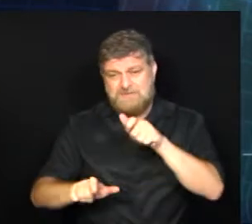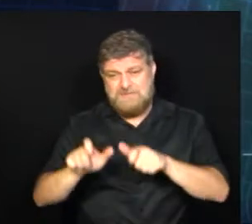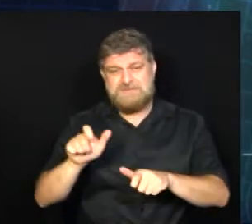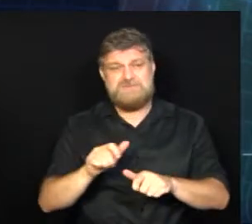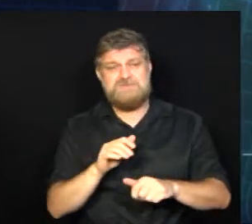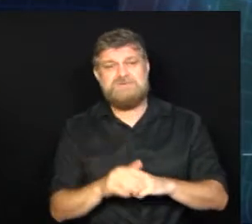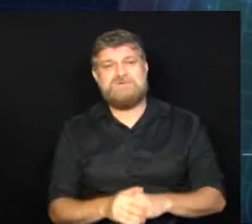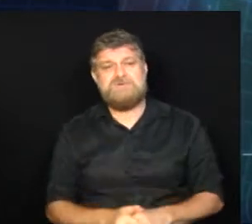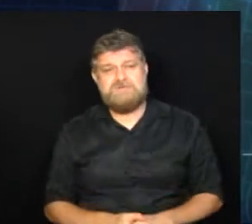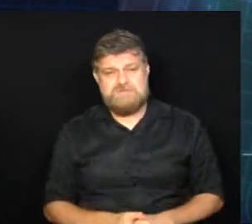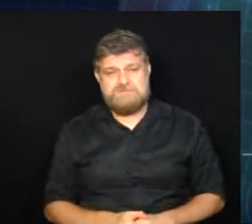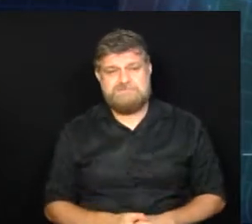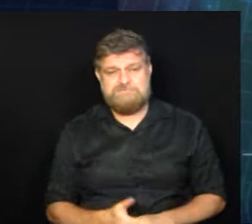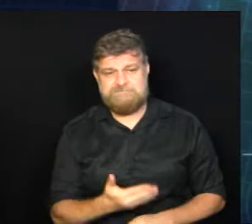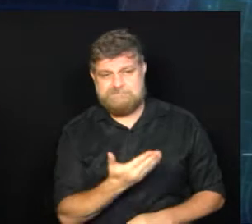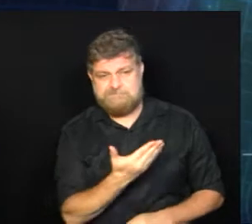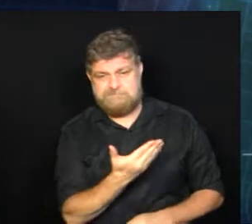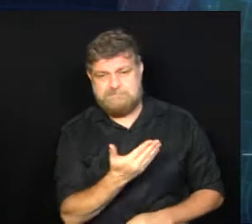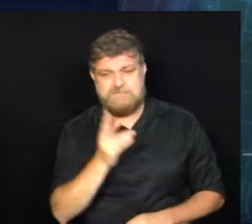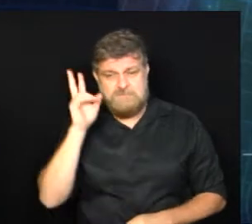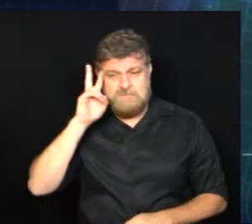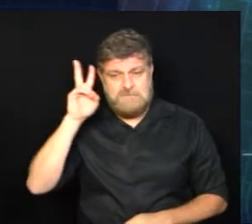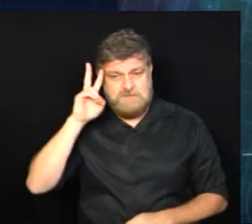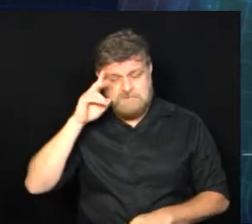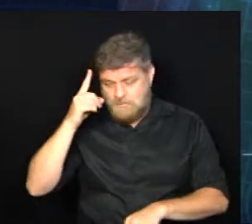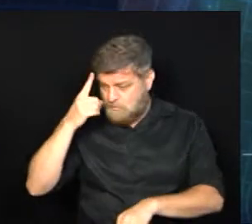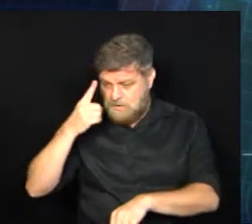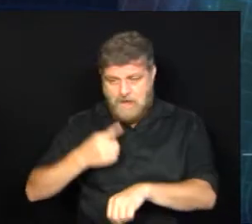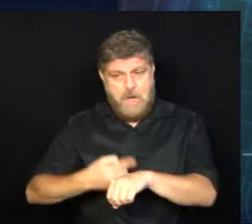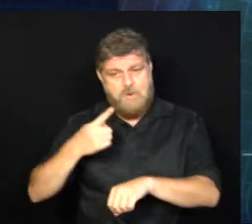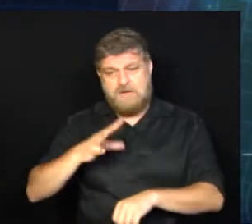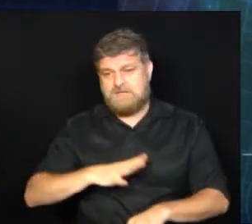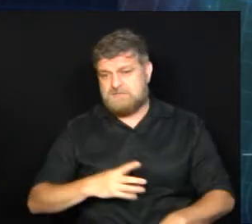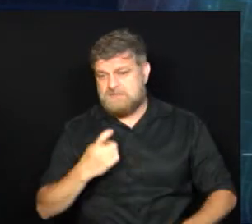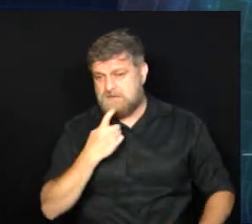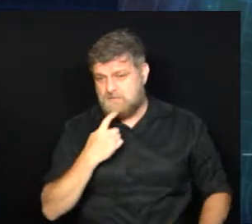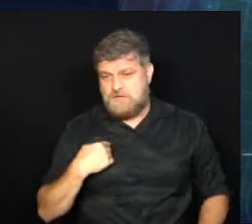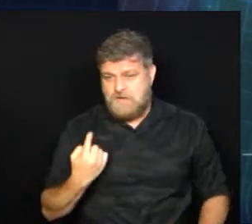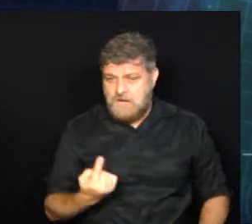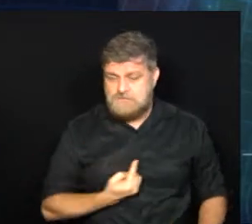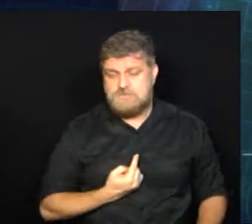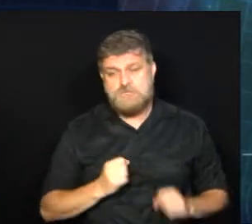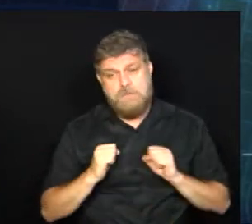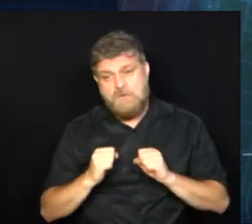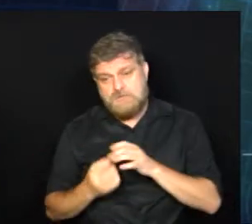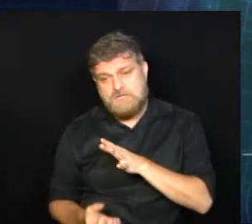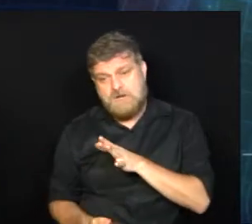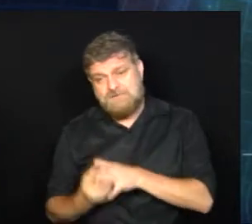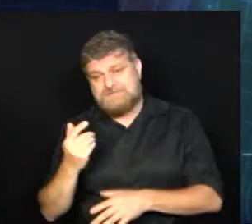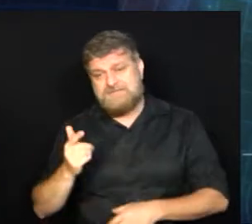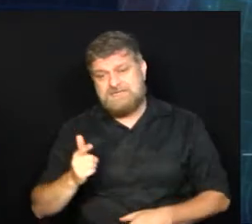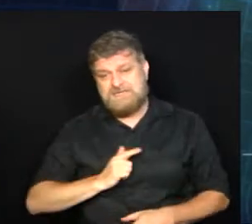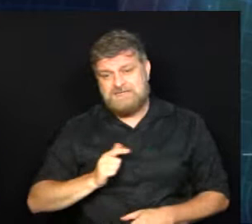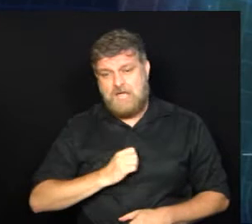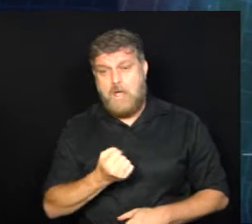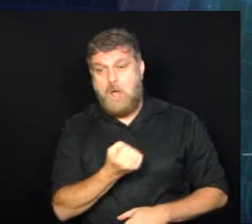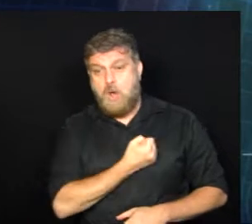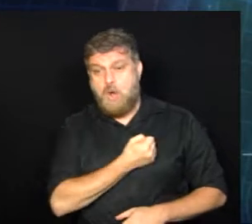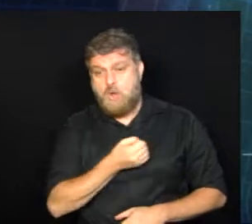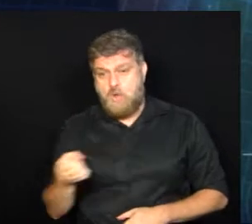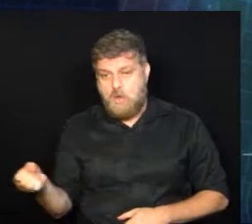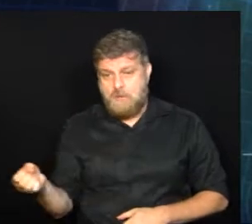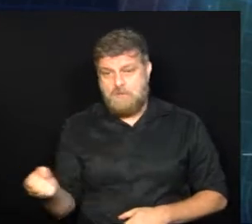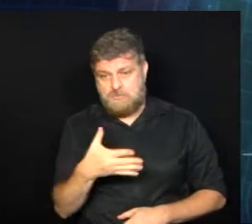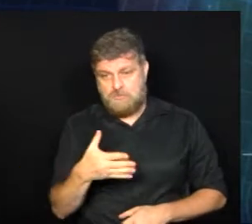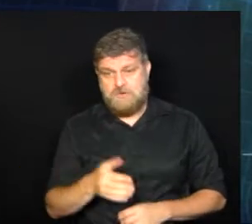doença. Lembrando que a qualquer momento aqui na cidade nós teremos aí uma atualização dos casos do